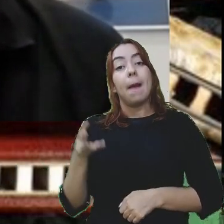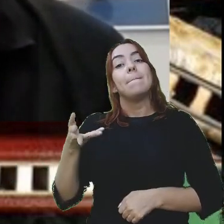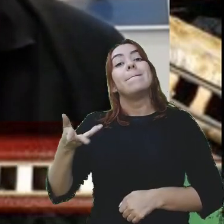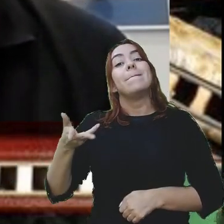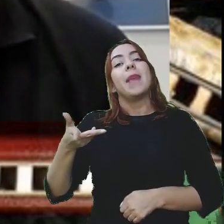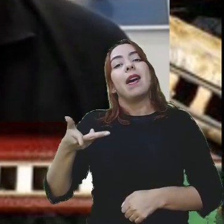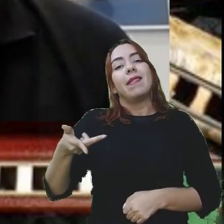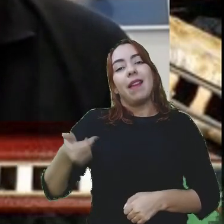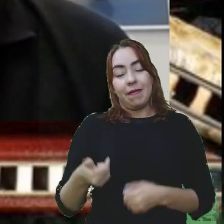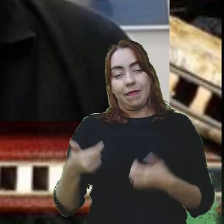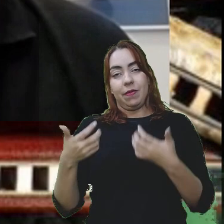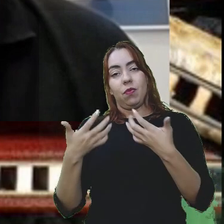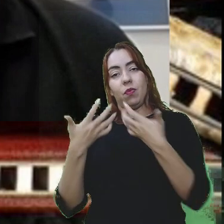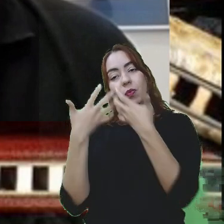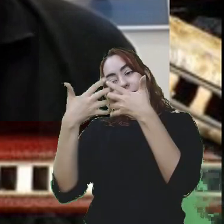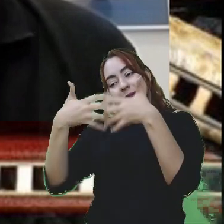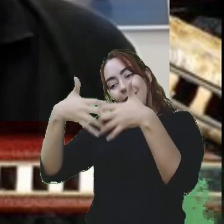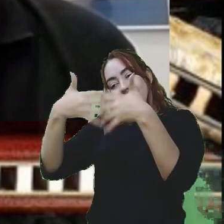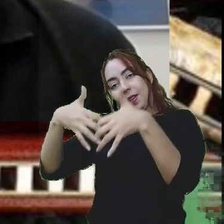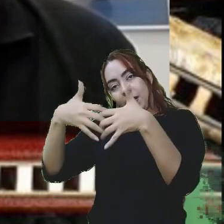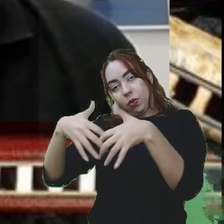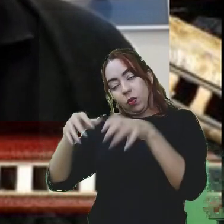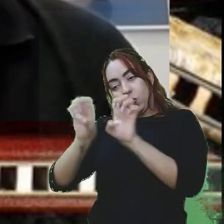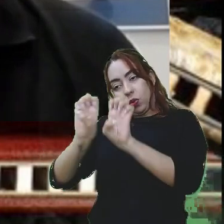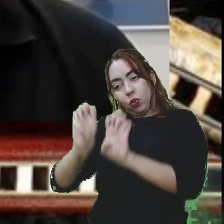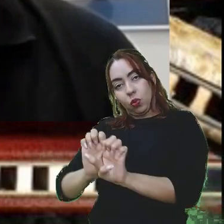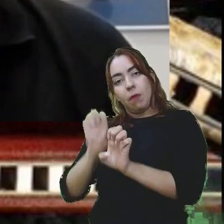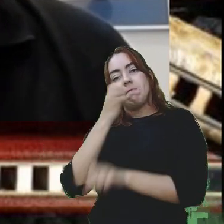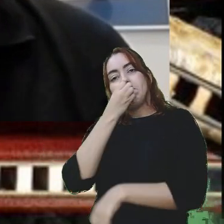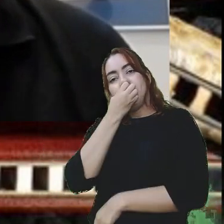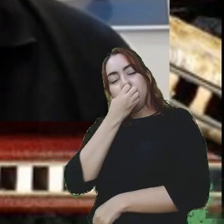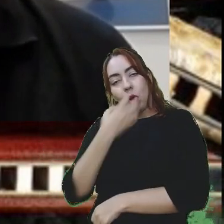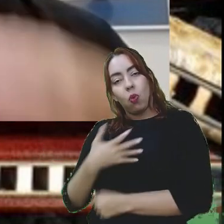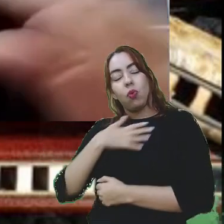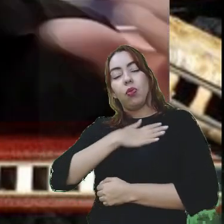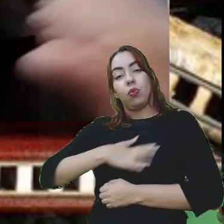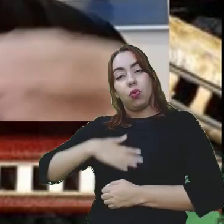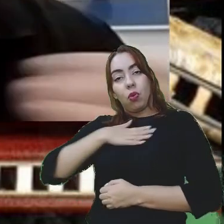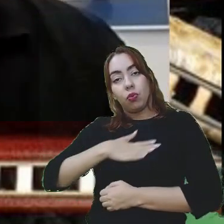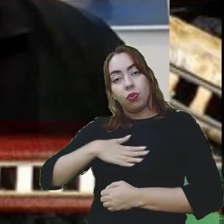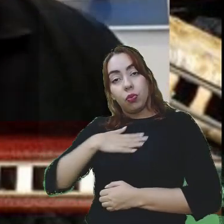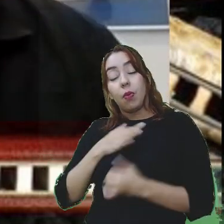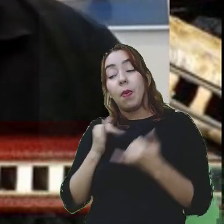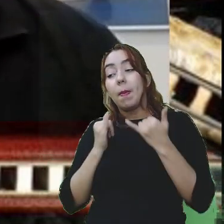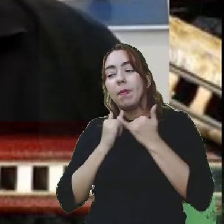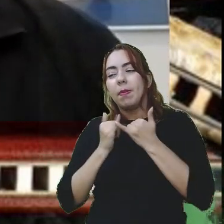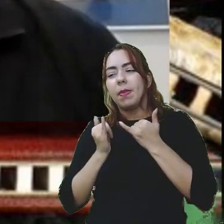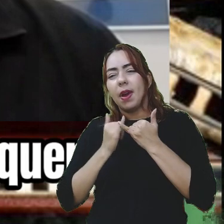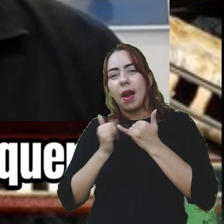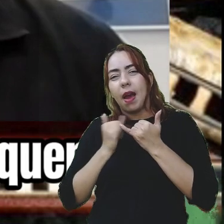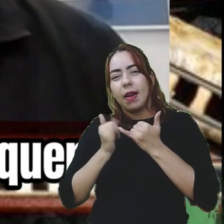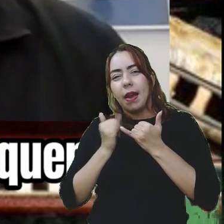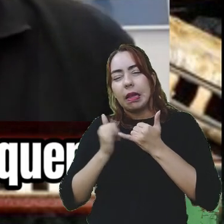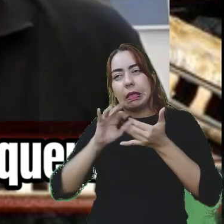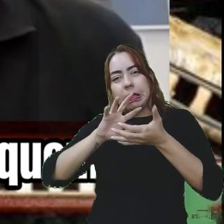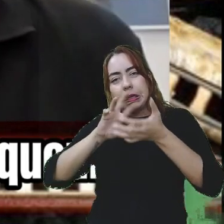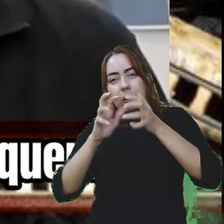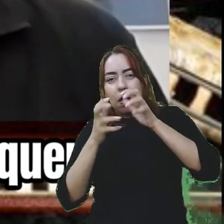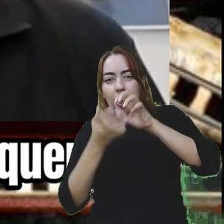qualidade. A estrutura é muito próxima, muito parecida, todo o desenho formado com a